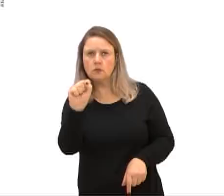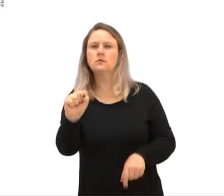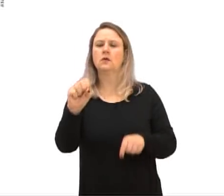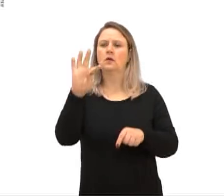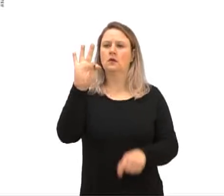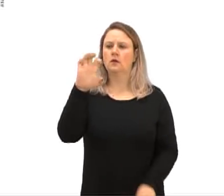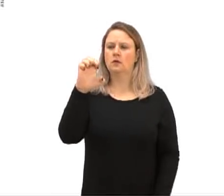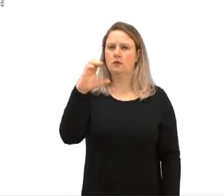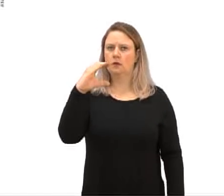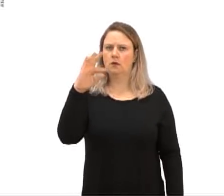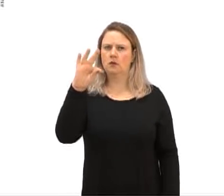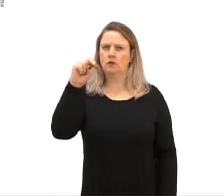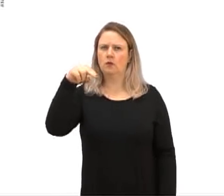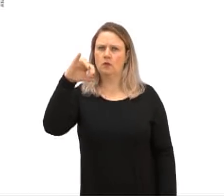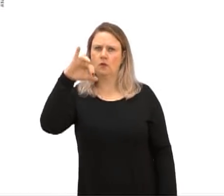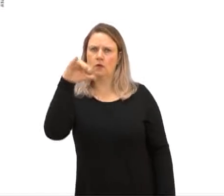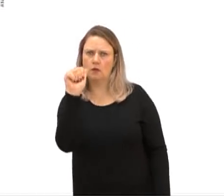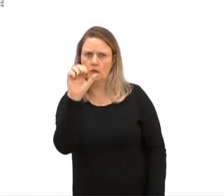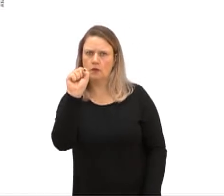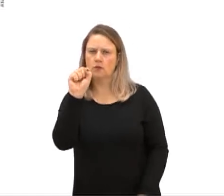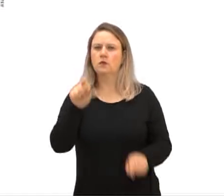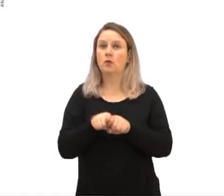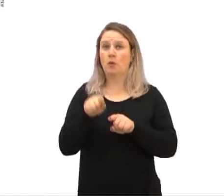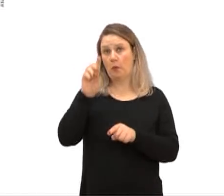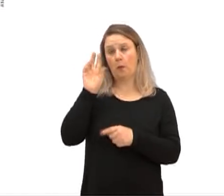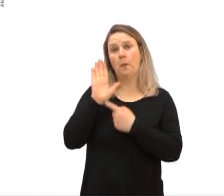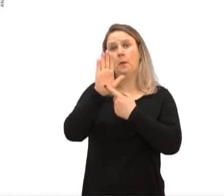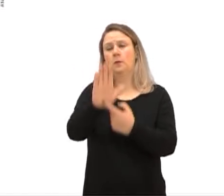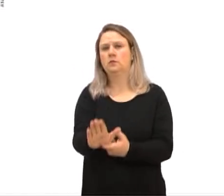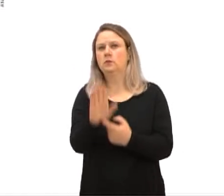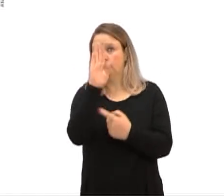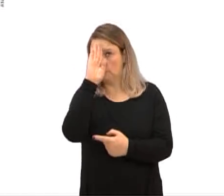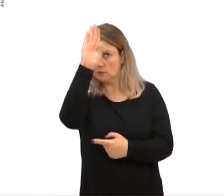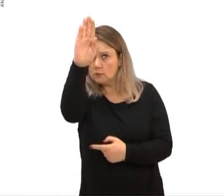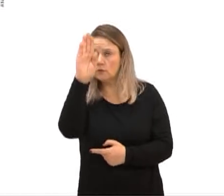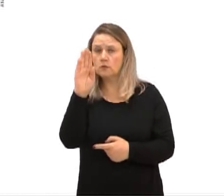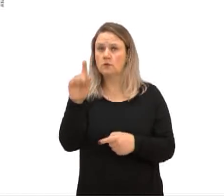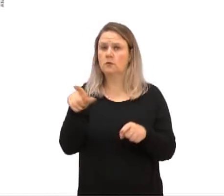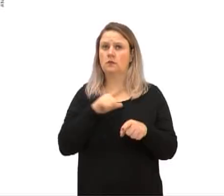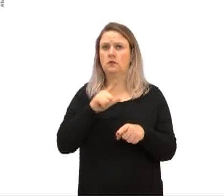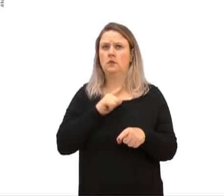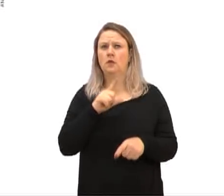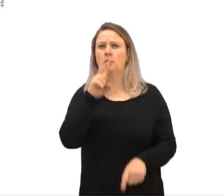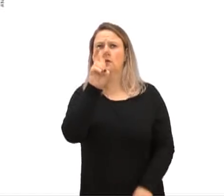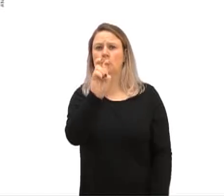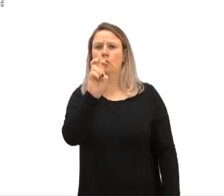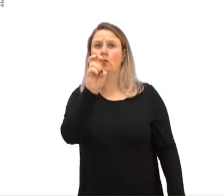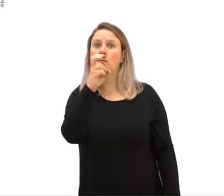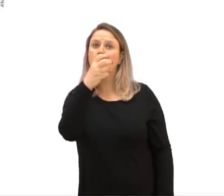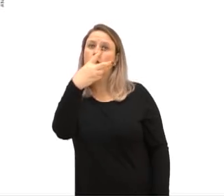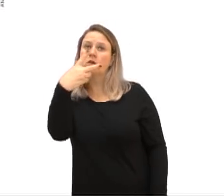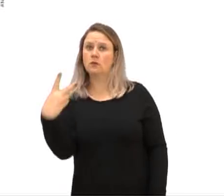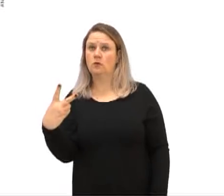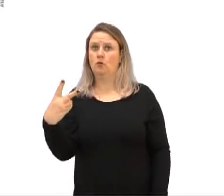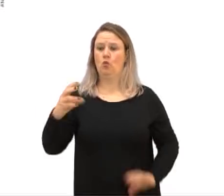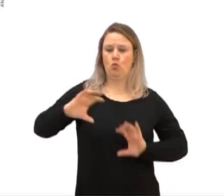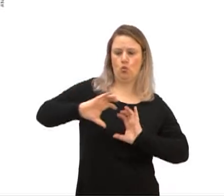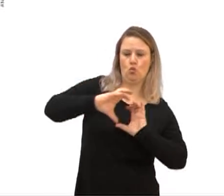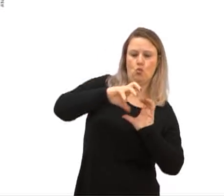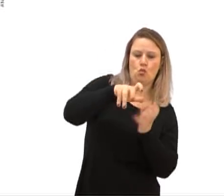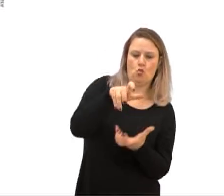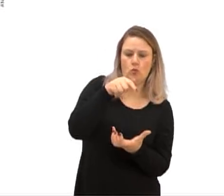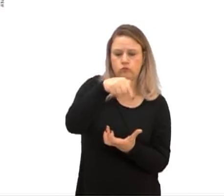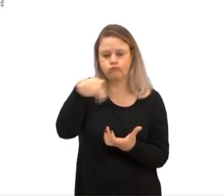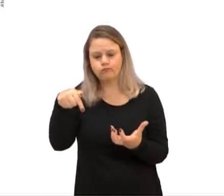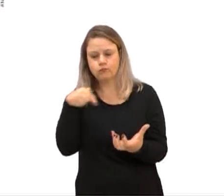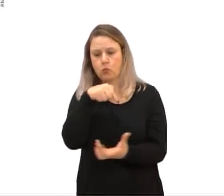que mostra algumas das principais placas, porque, para vocês terem uma ideia, nós temos 52 placas tectônicas no globo terrestre,